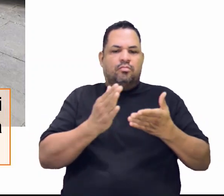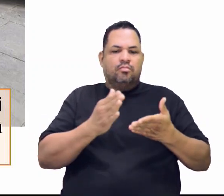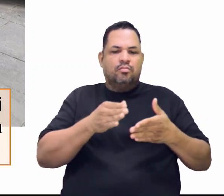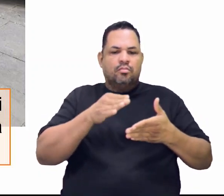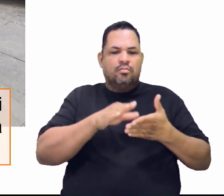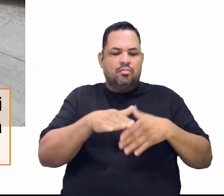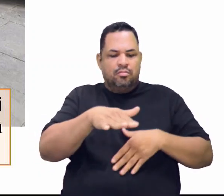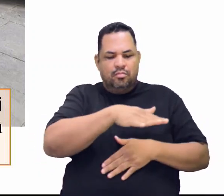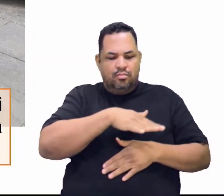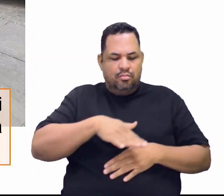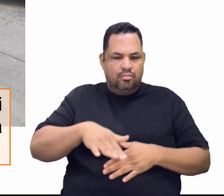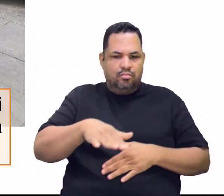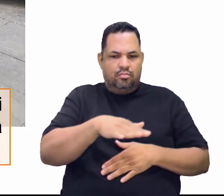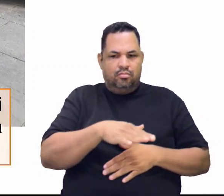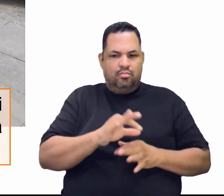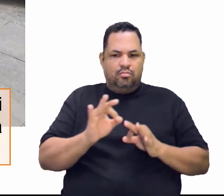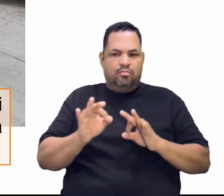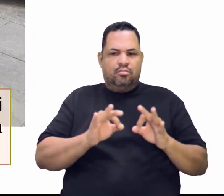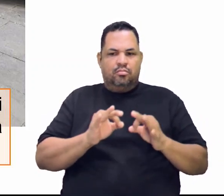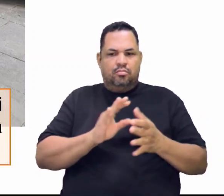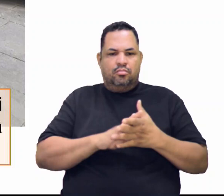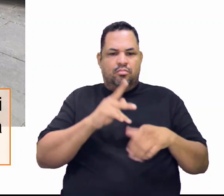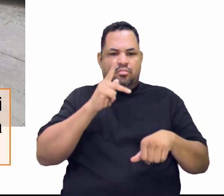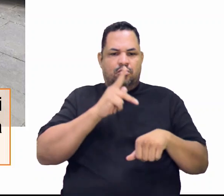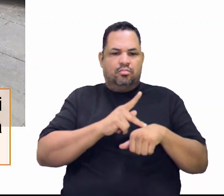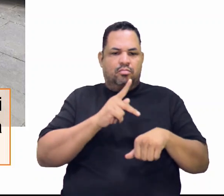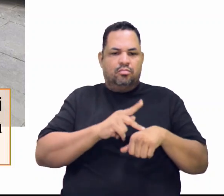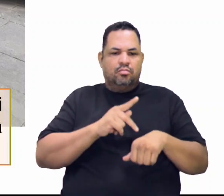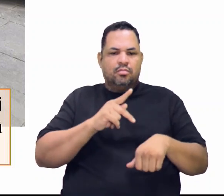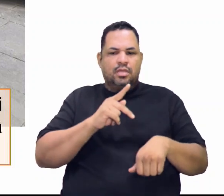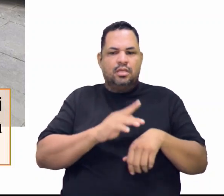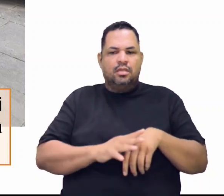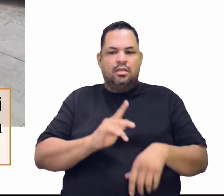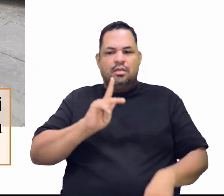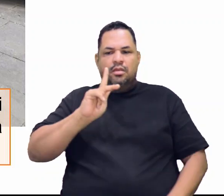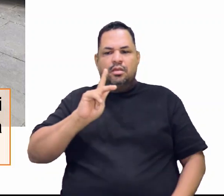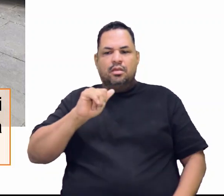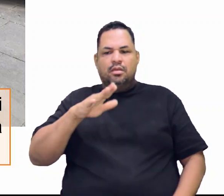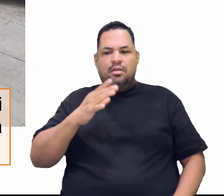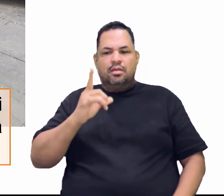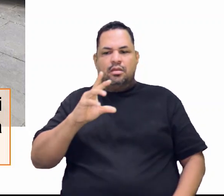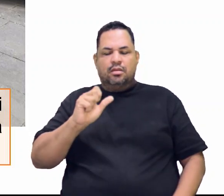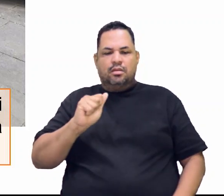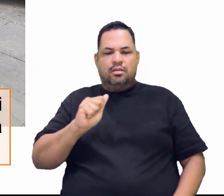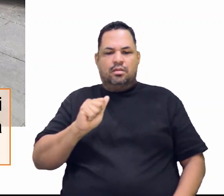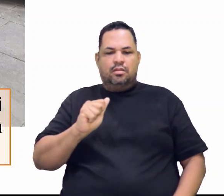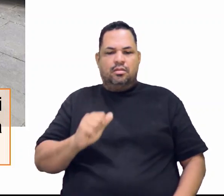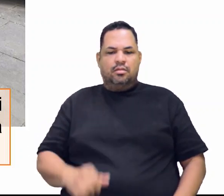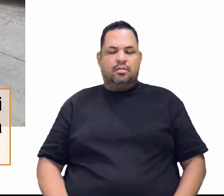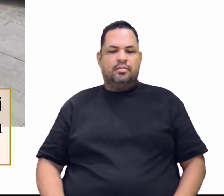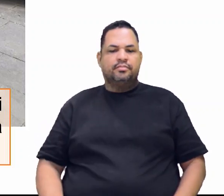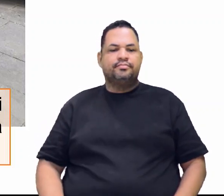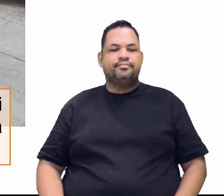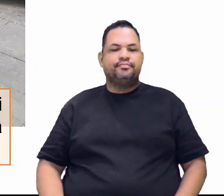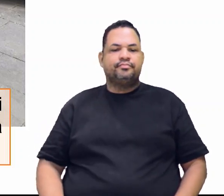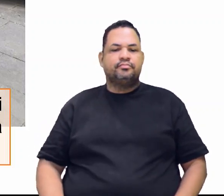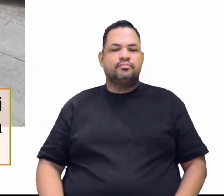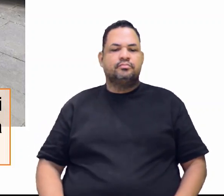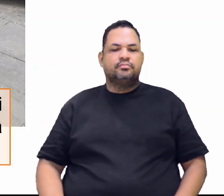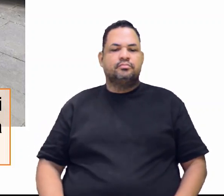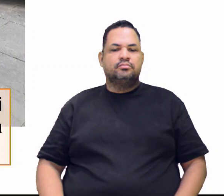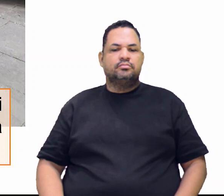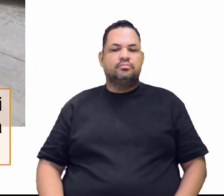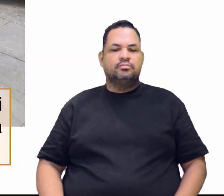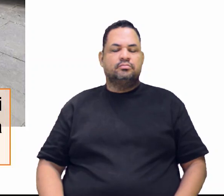veio enorme, da rocha canga, que é a laterítica, né?